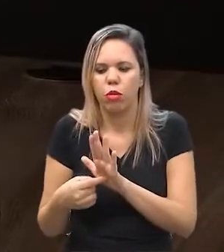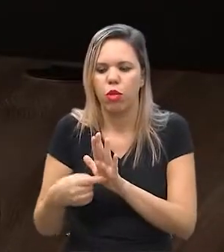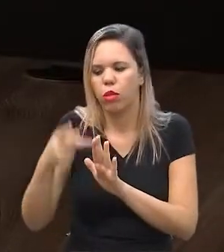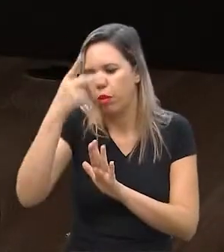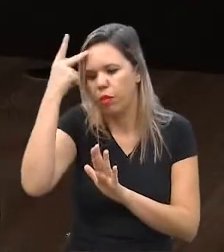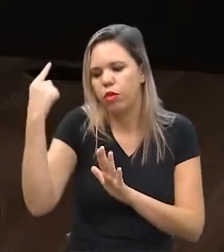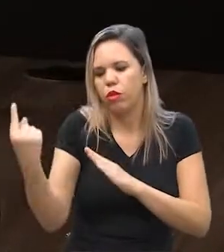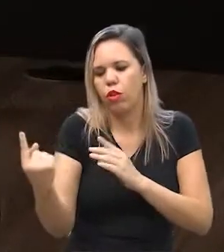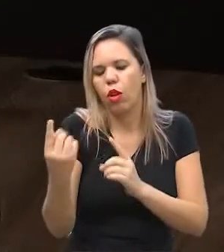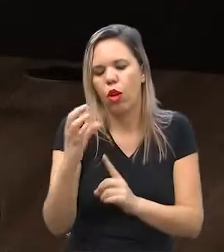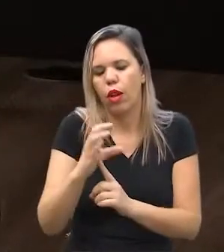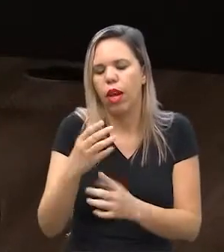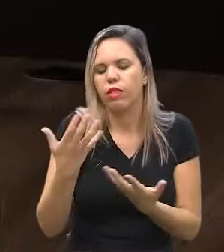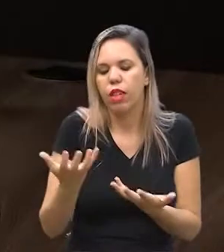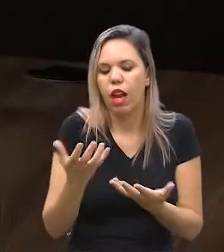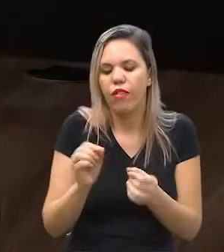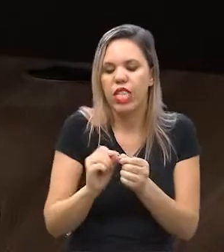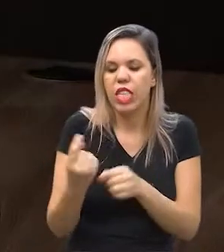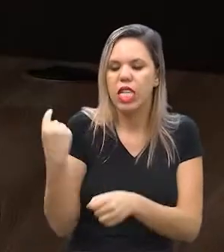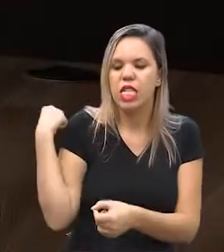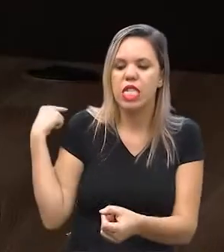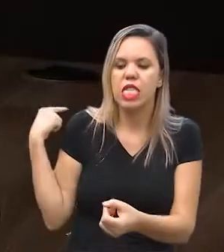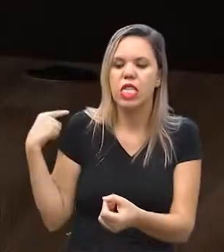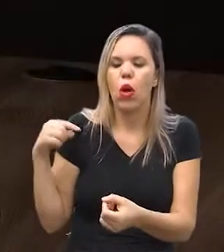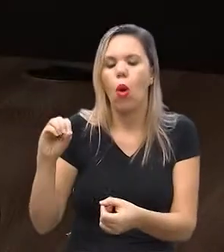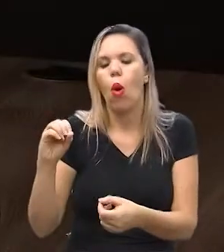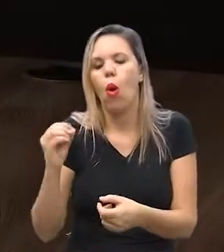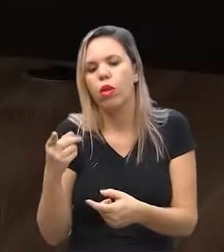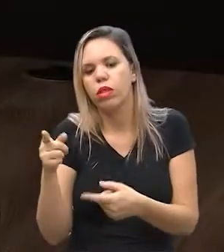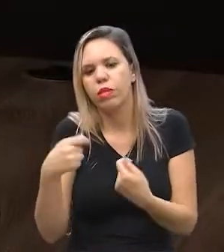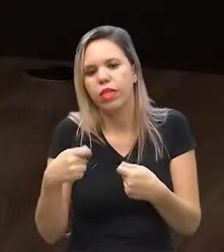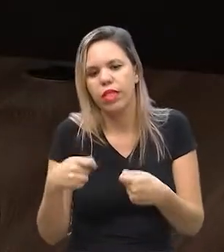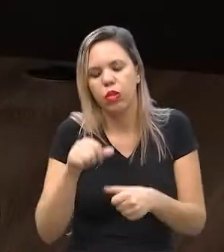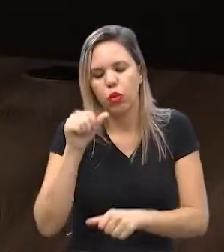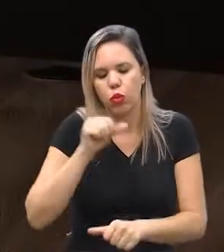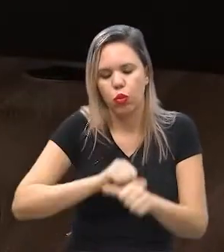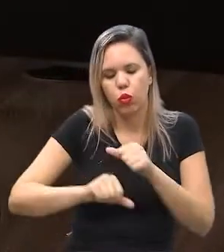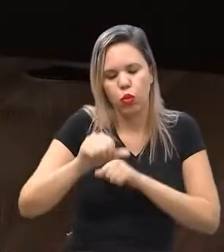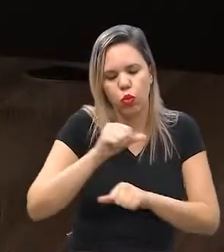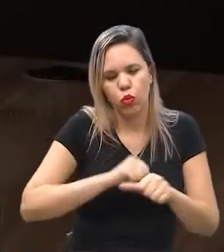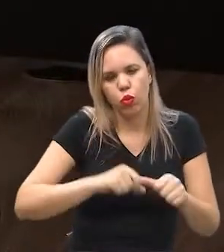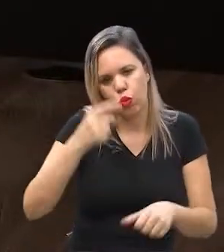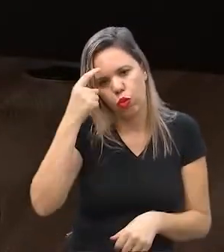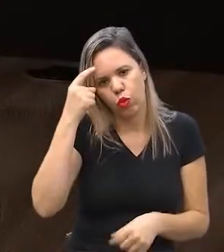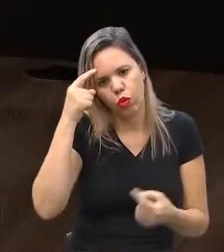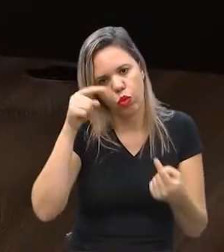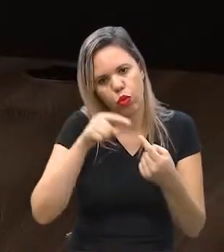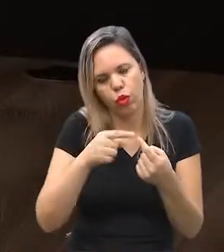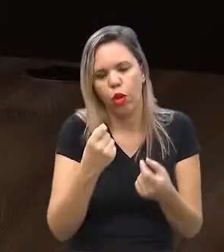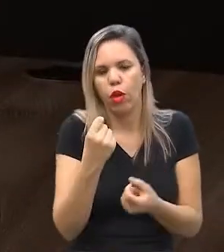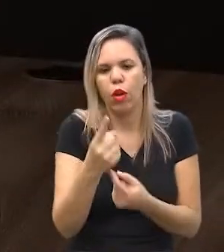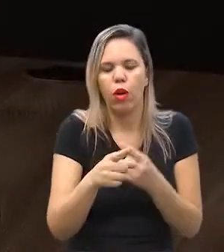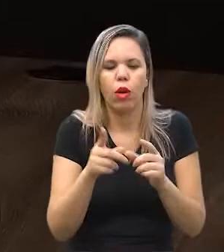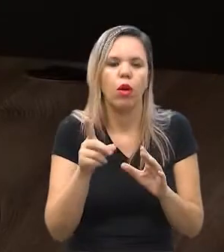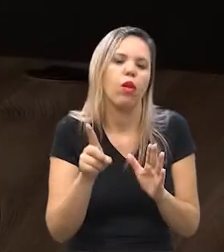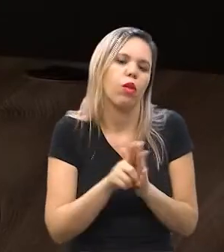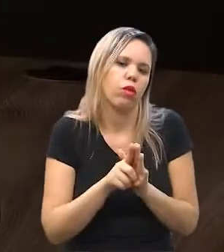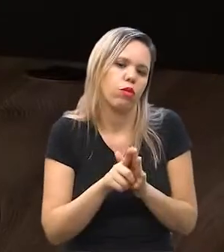para o cliente, ou ele já fazia desse jeito. Vocês precisaram também mudar essa forma de pensar de alguns